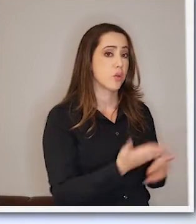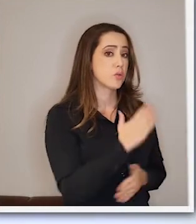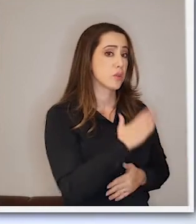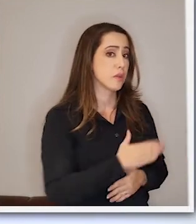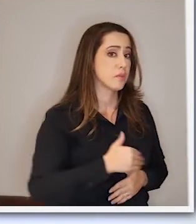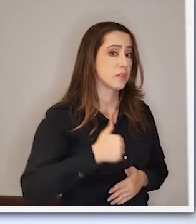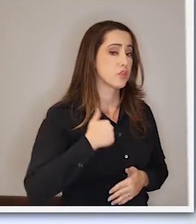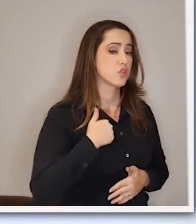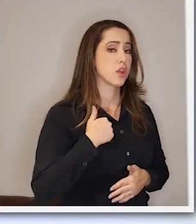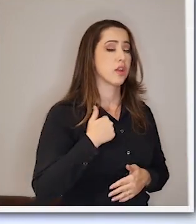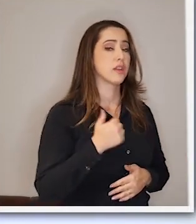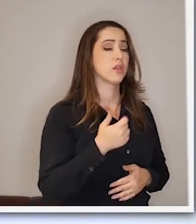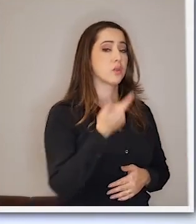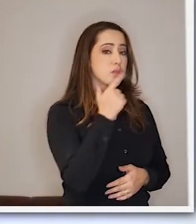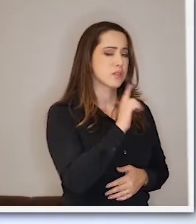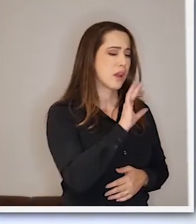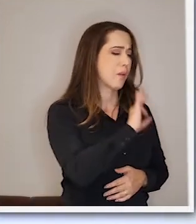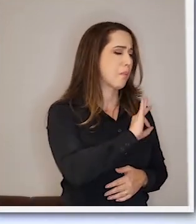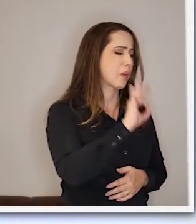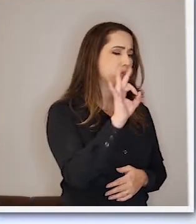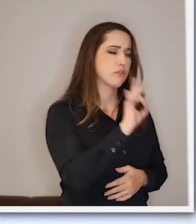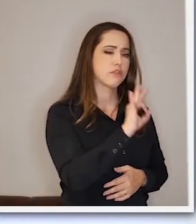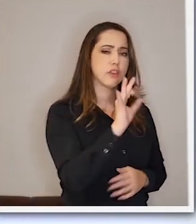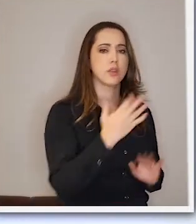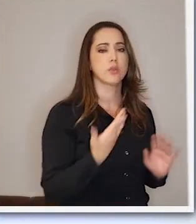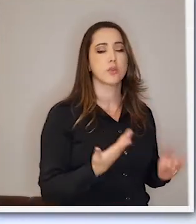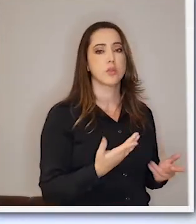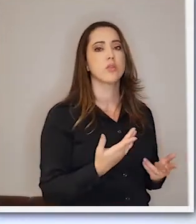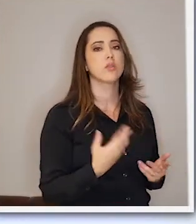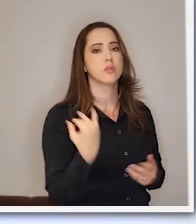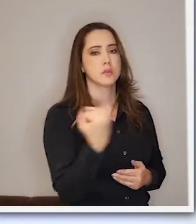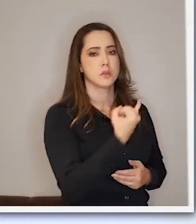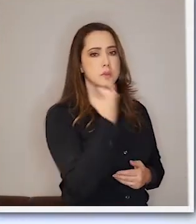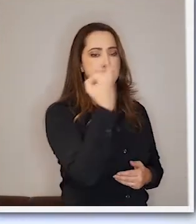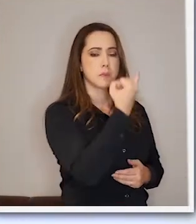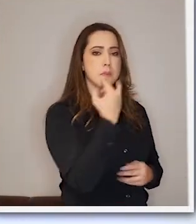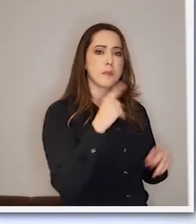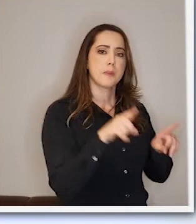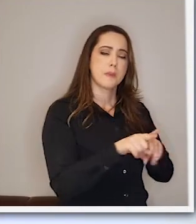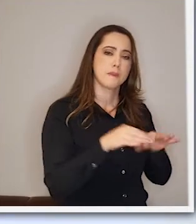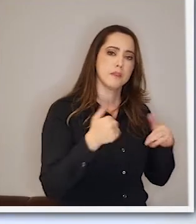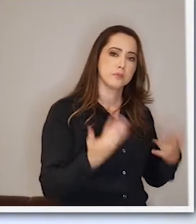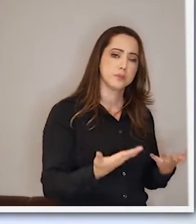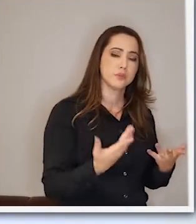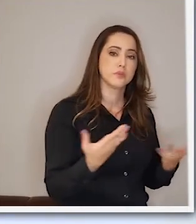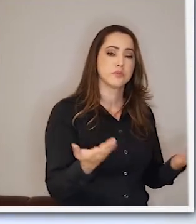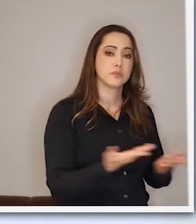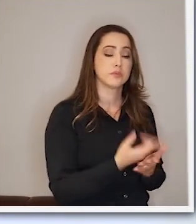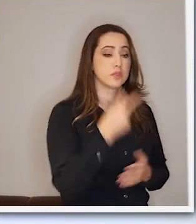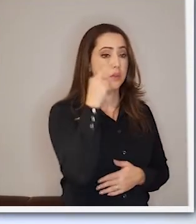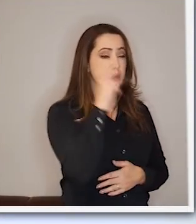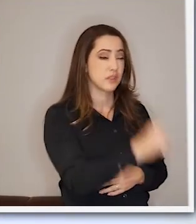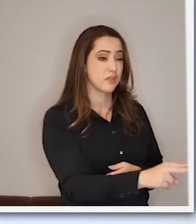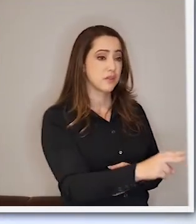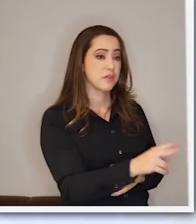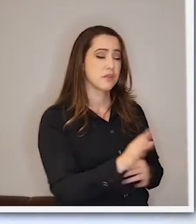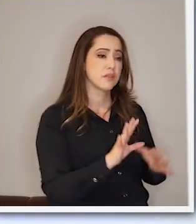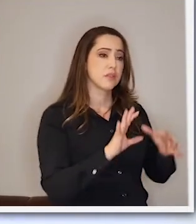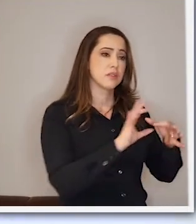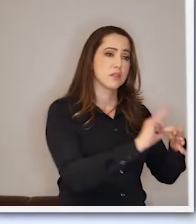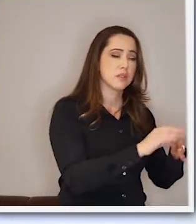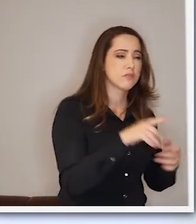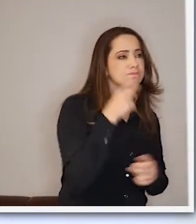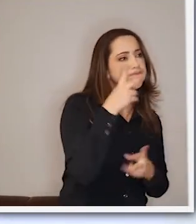à tona essa comunidade. E que a dona Michele faz com muita precisão, com muita maestria e com